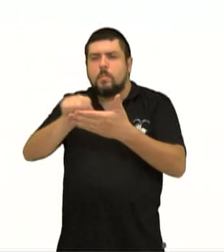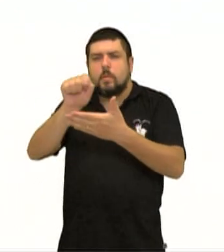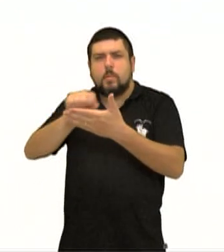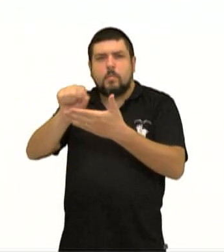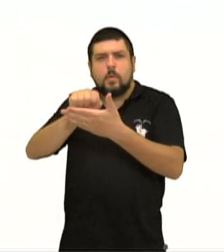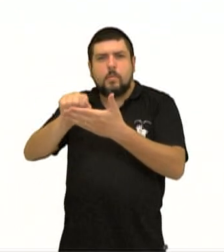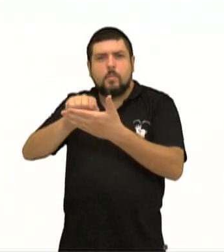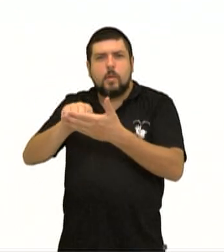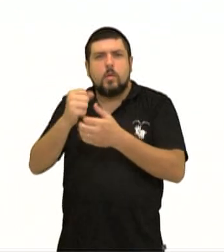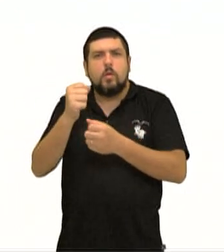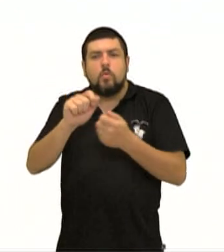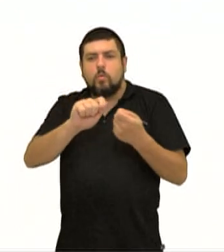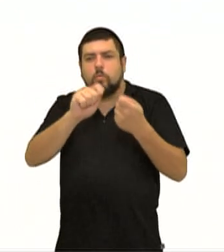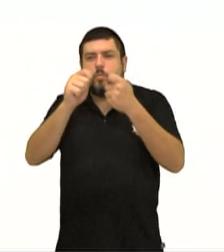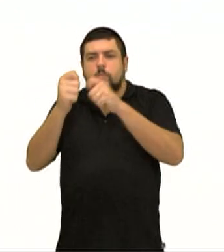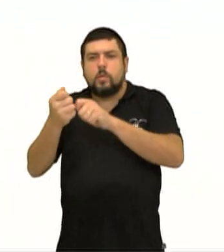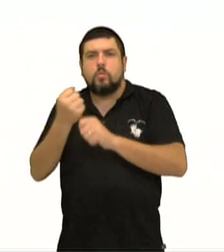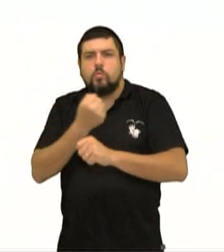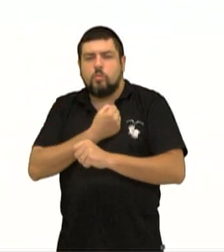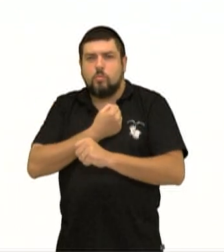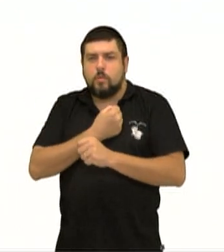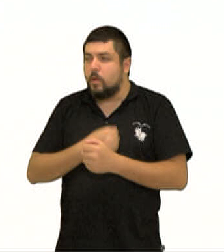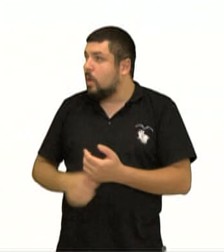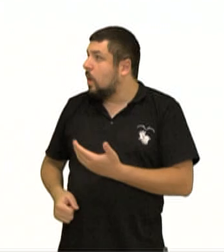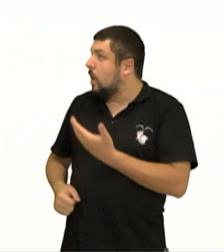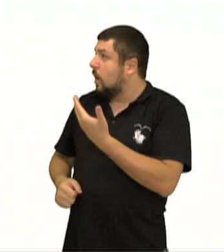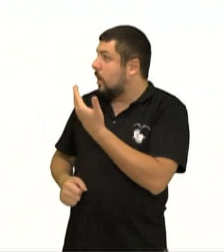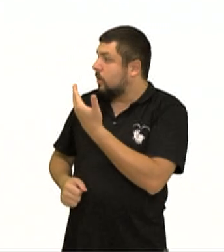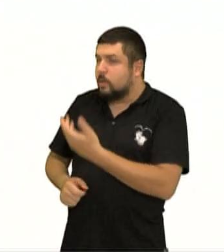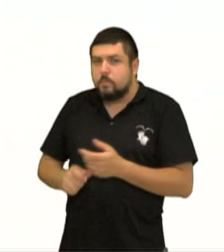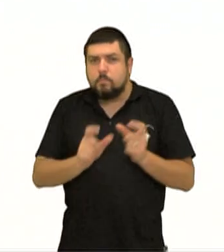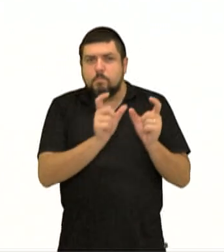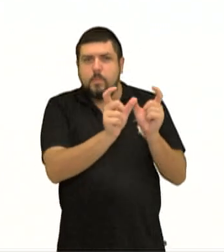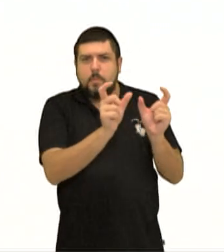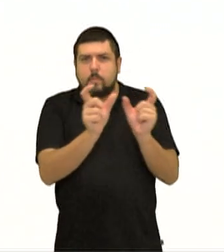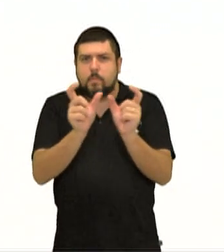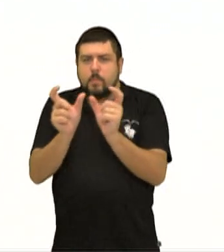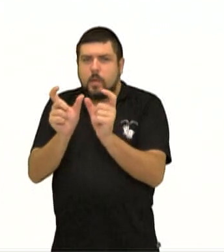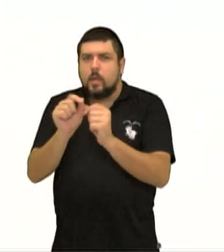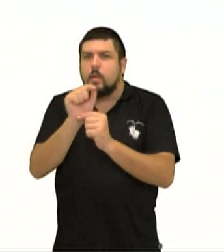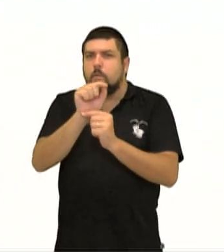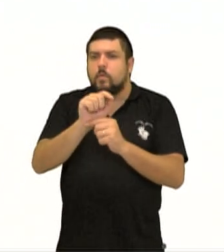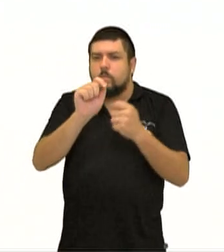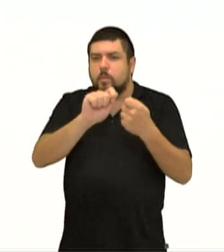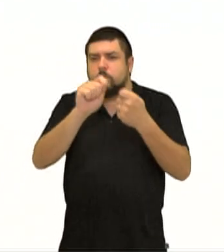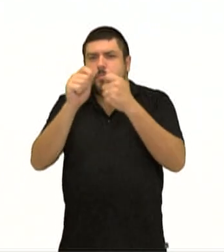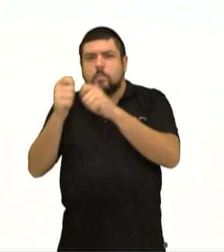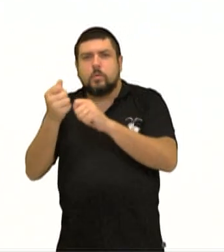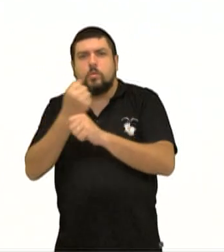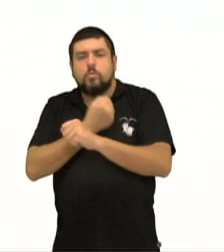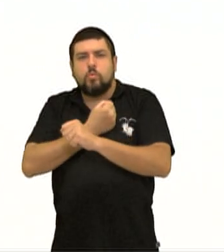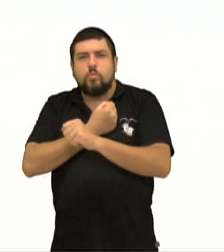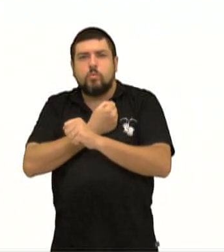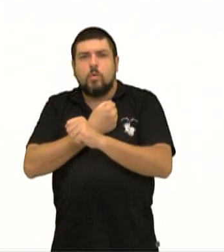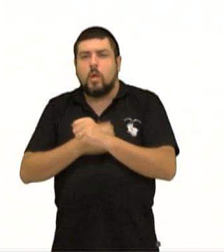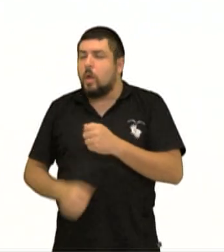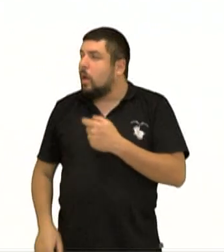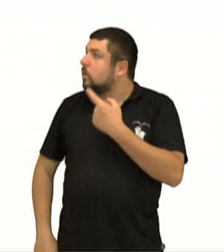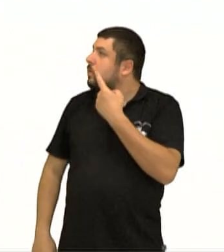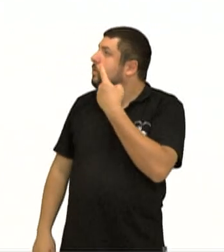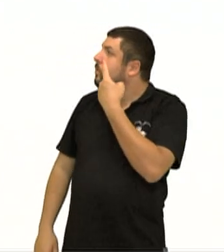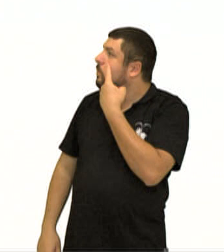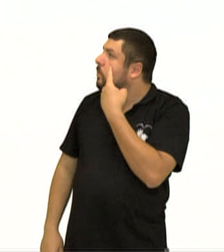vai determinar a expressão matemática agora são vocês. Vocês vão ter que interpretar cada situação